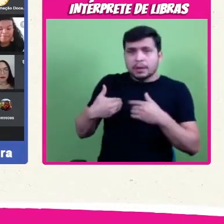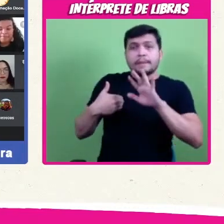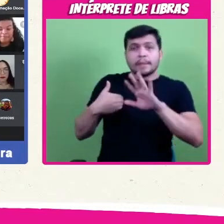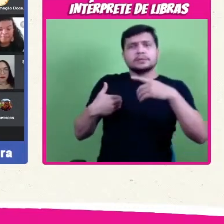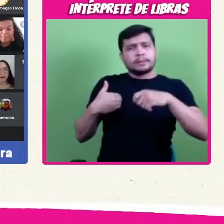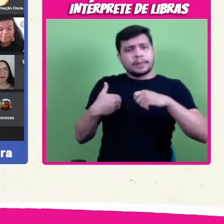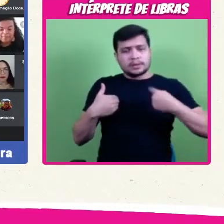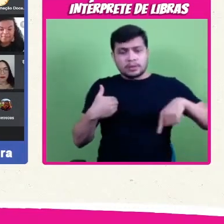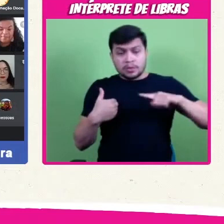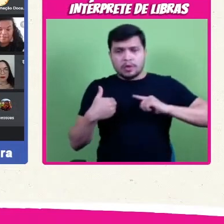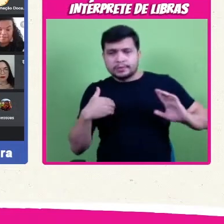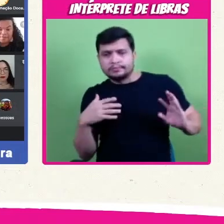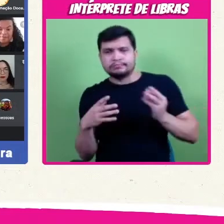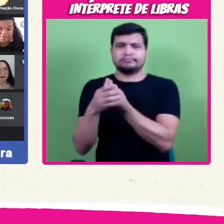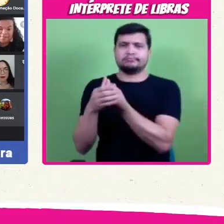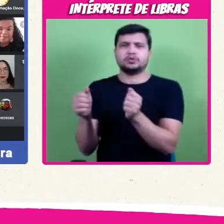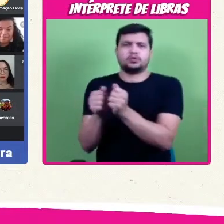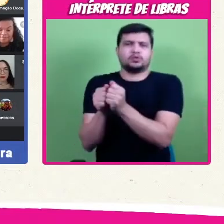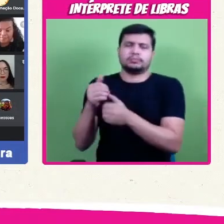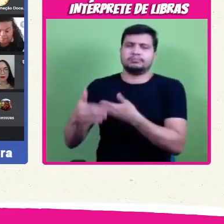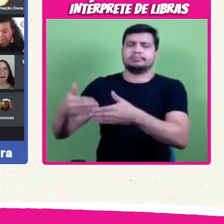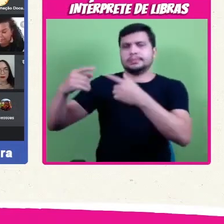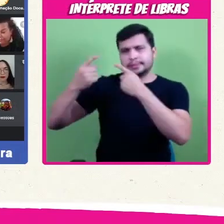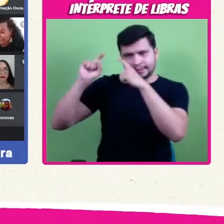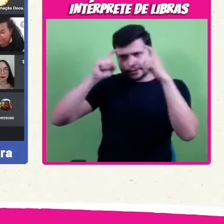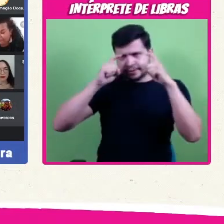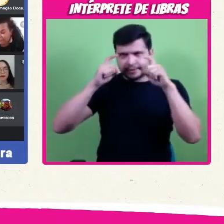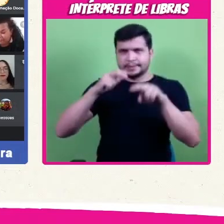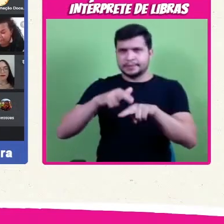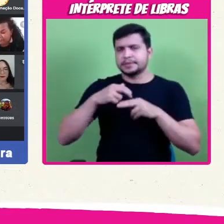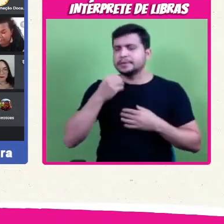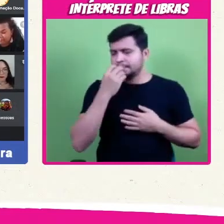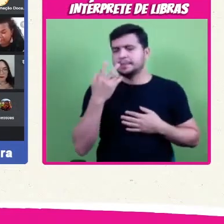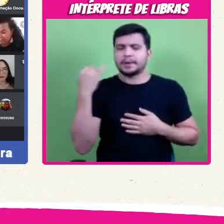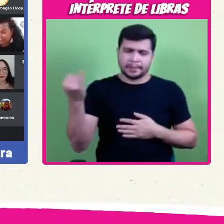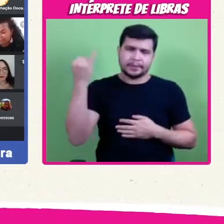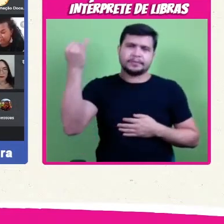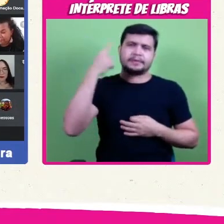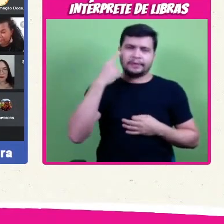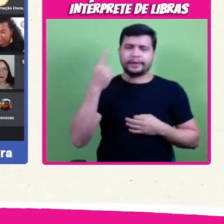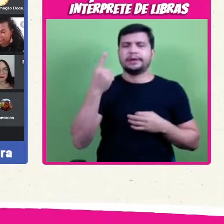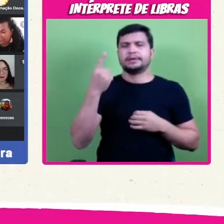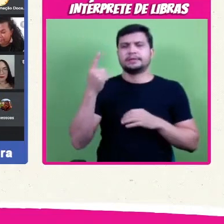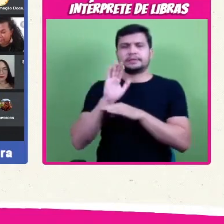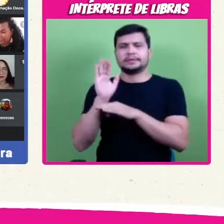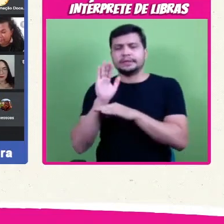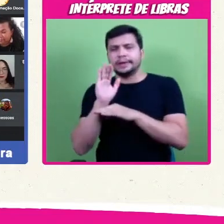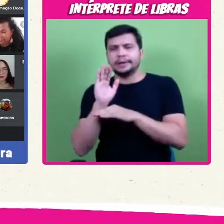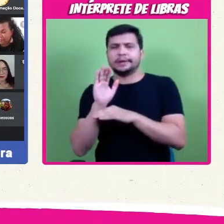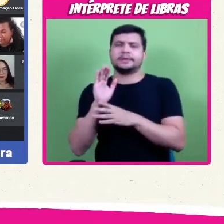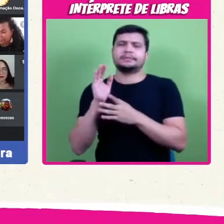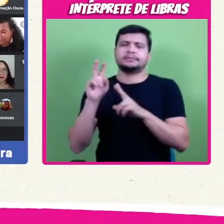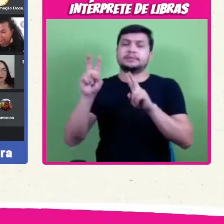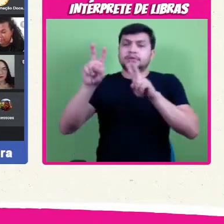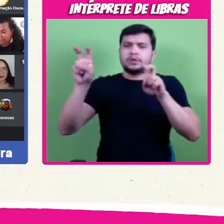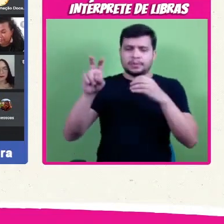Então, o cinema também é para nós, né? É muito bom ver numa telona ou numa telinha um filme que trata da nossa realidade,